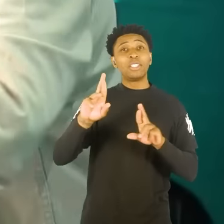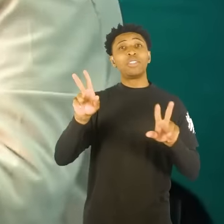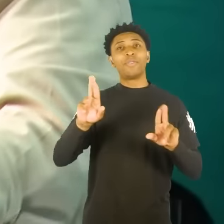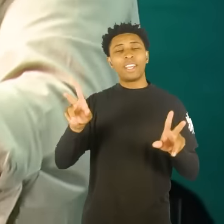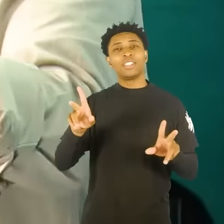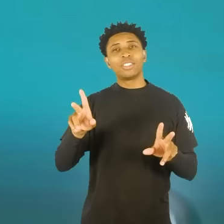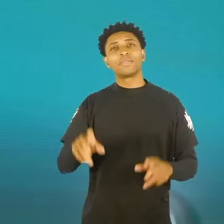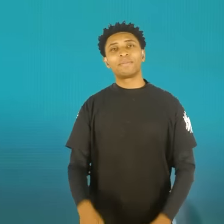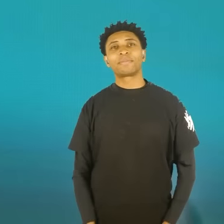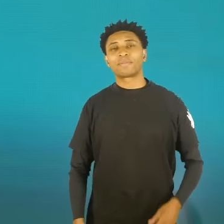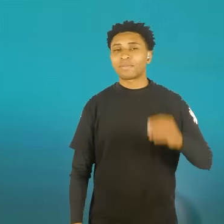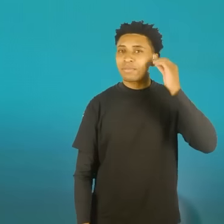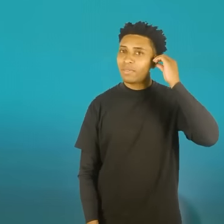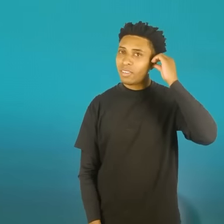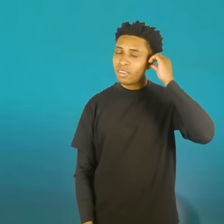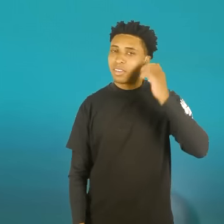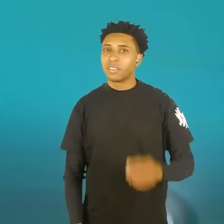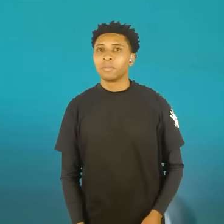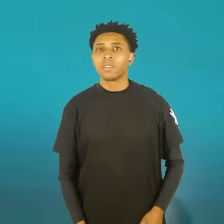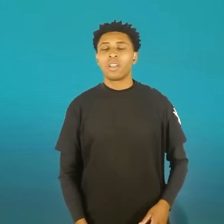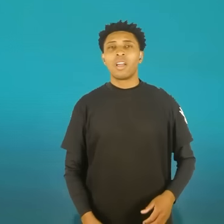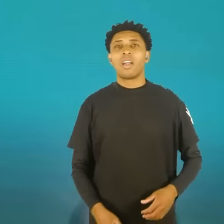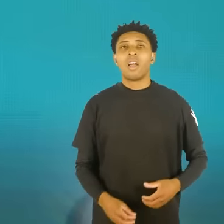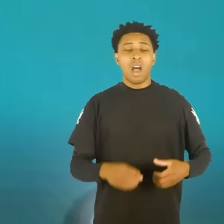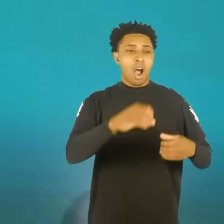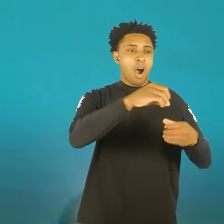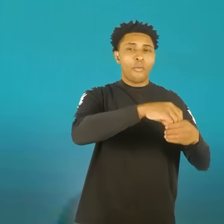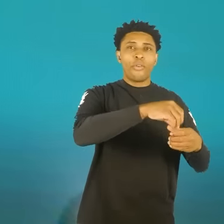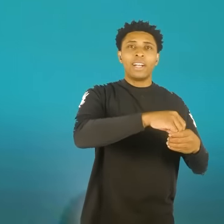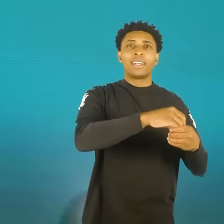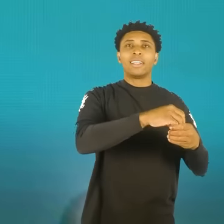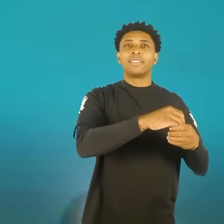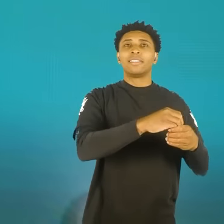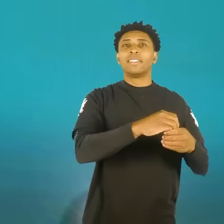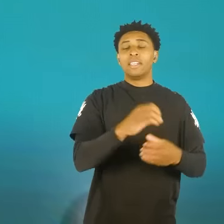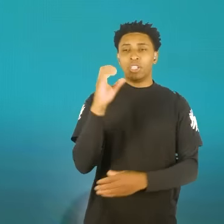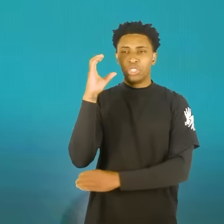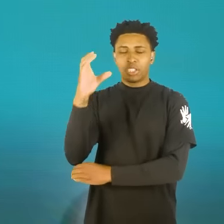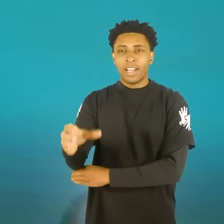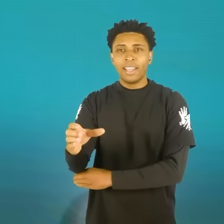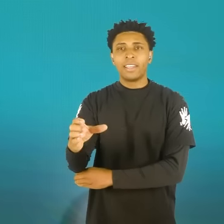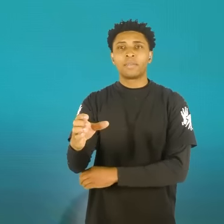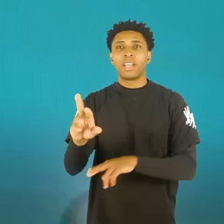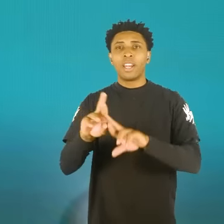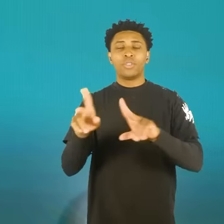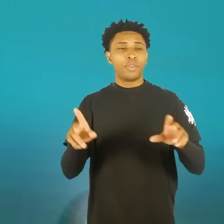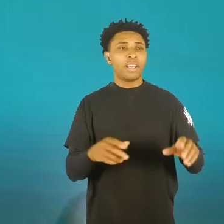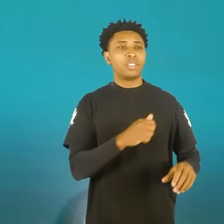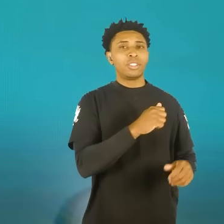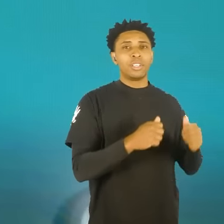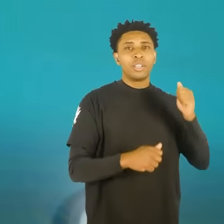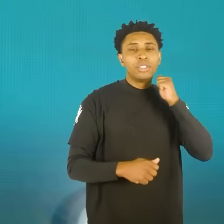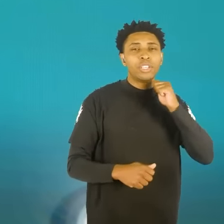estava nele, não na oferta. Era uma oferta que nós chamamos oferta contida. Não era uma oferta integral.